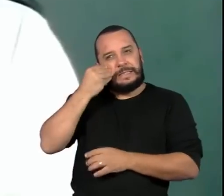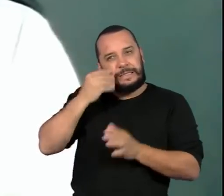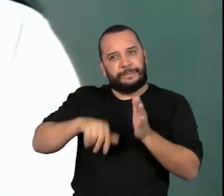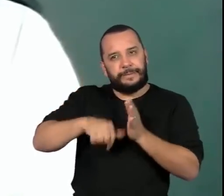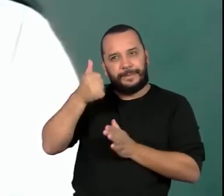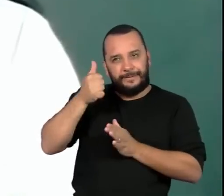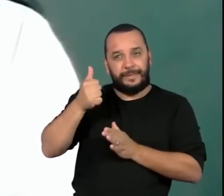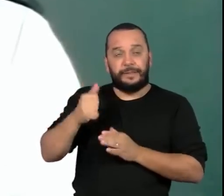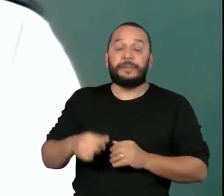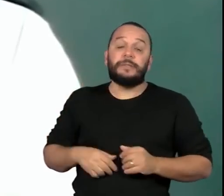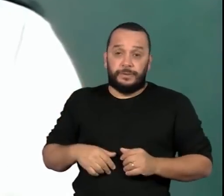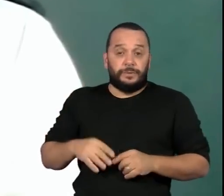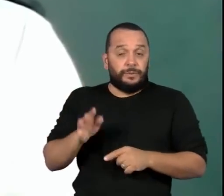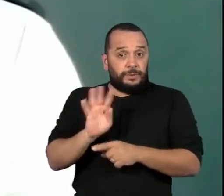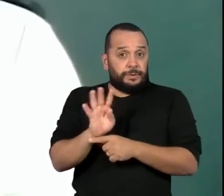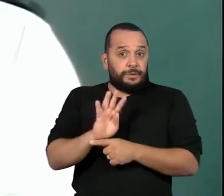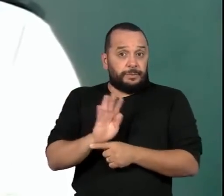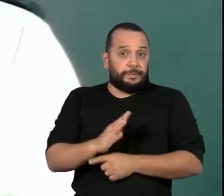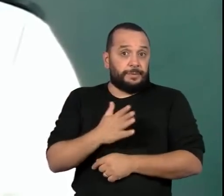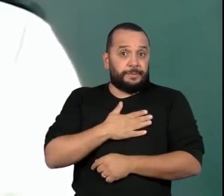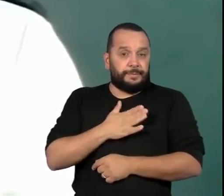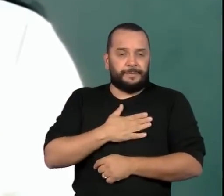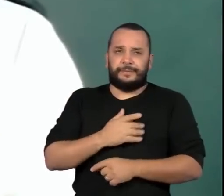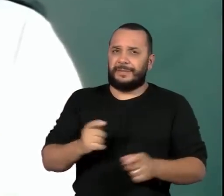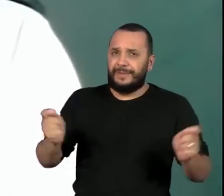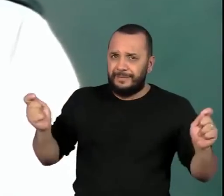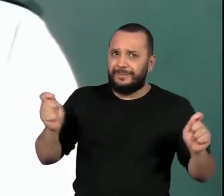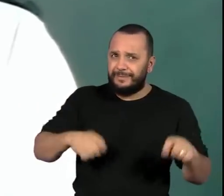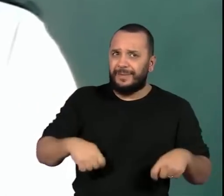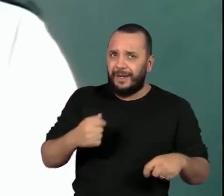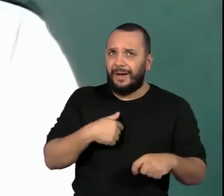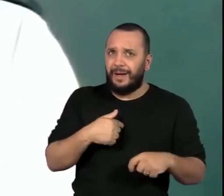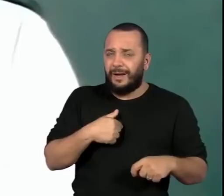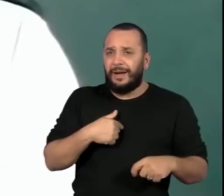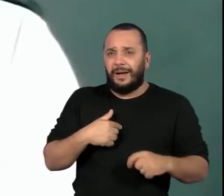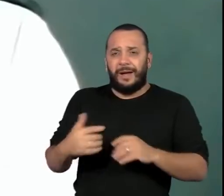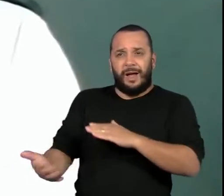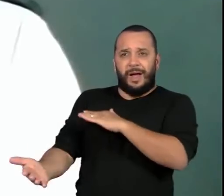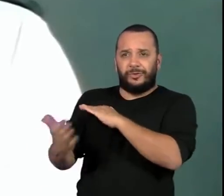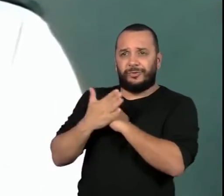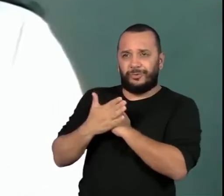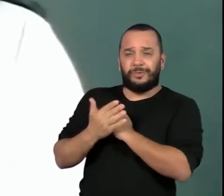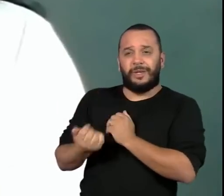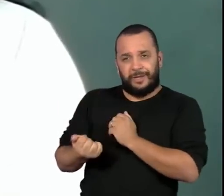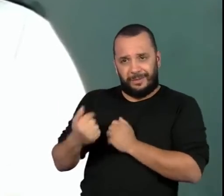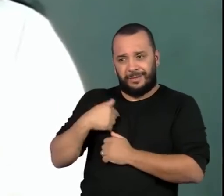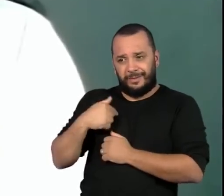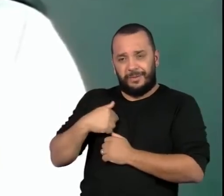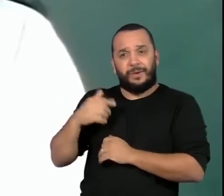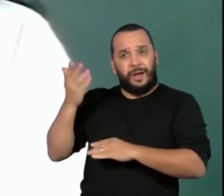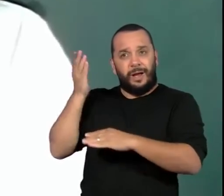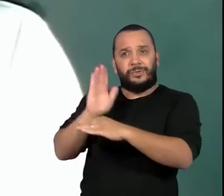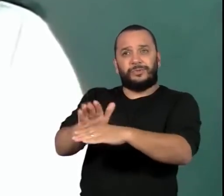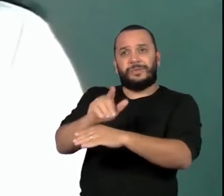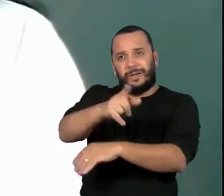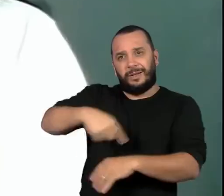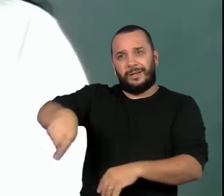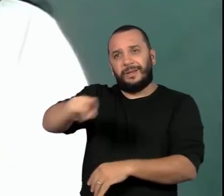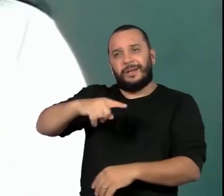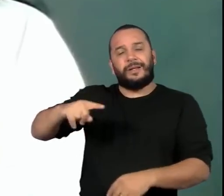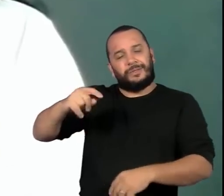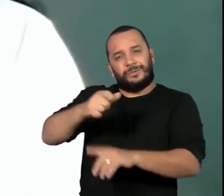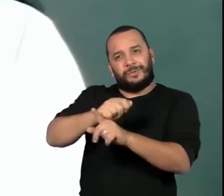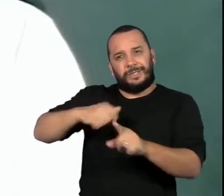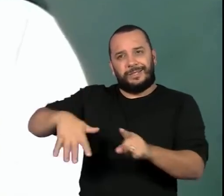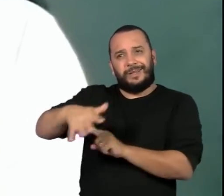para mim, é muito nesse sentido, de poder fazer como uma ferramenta para que a sociedade também nos enxergue